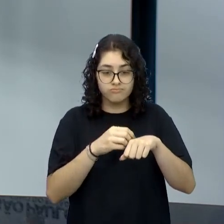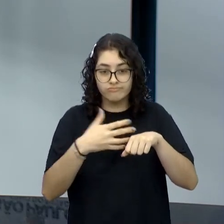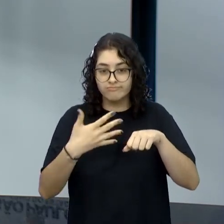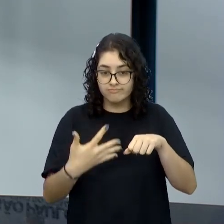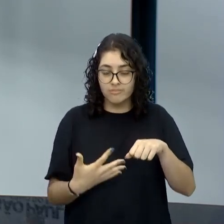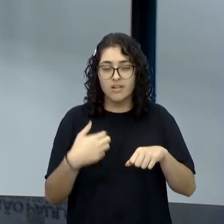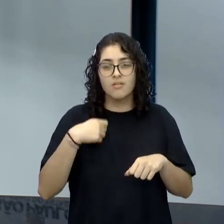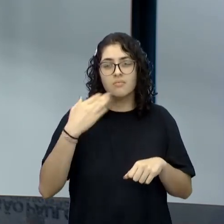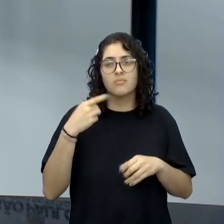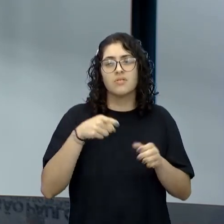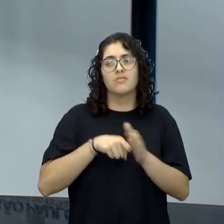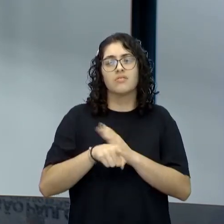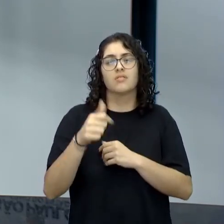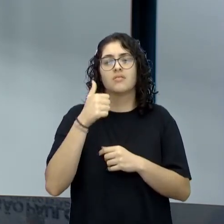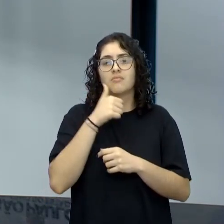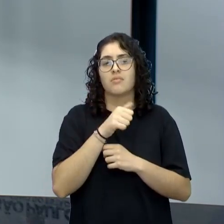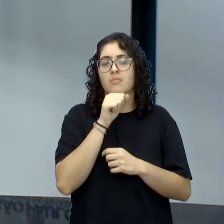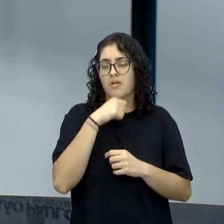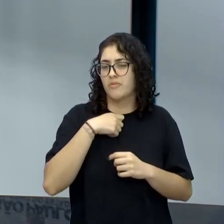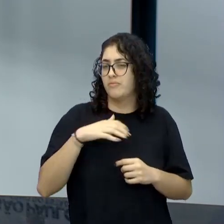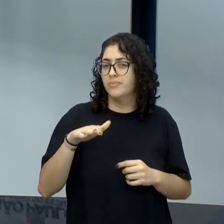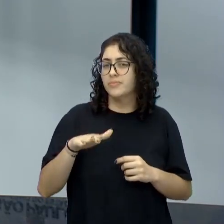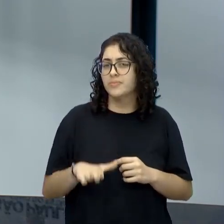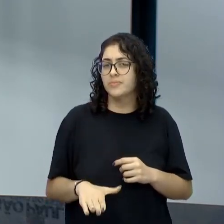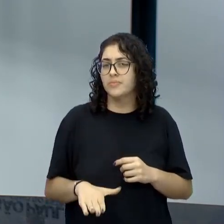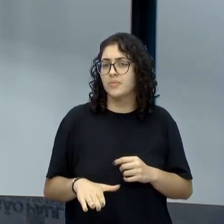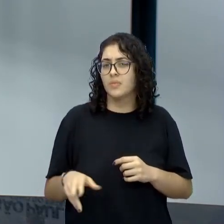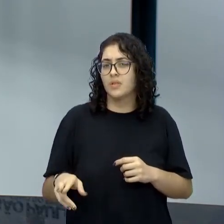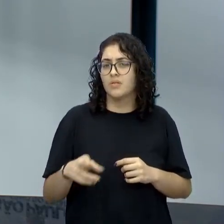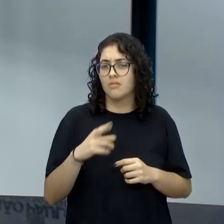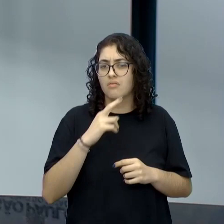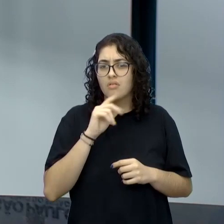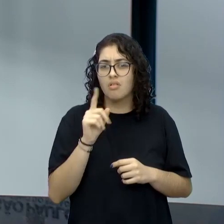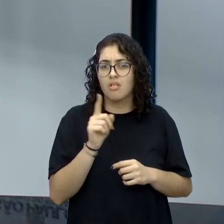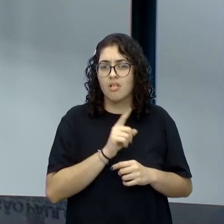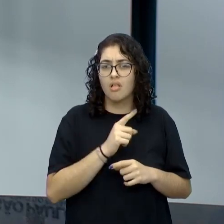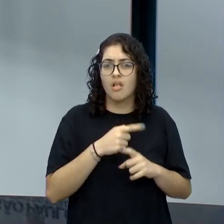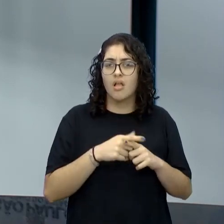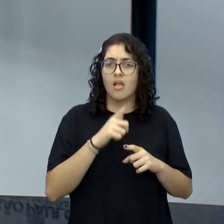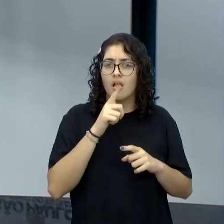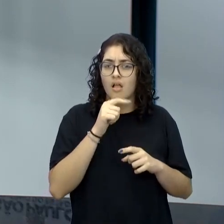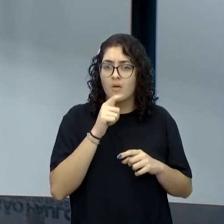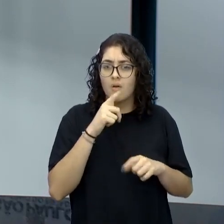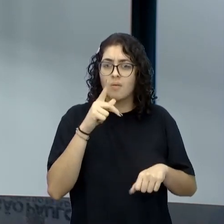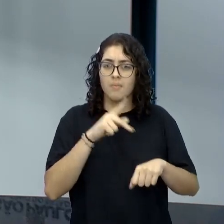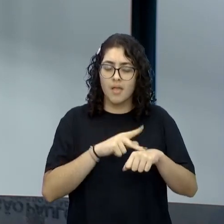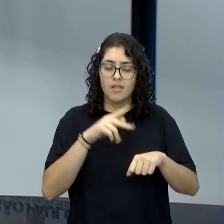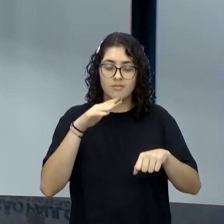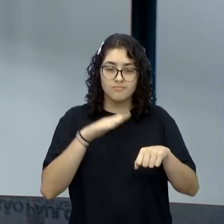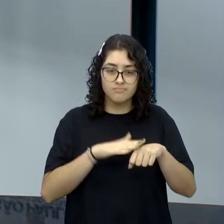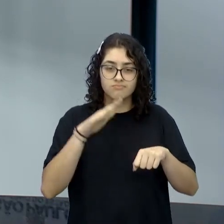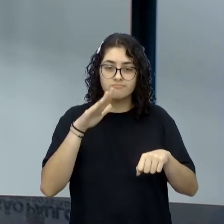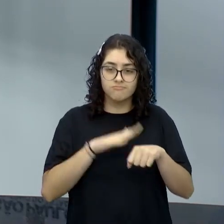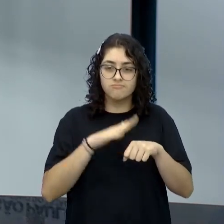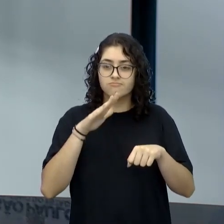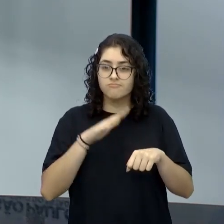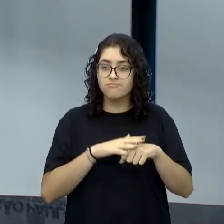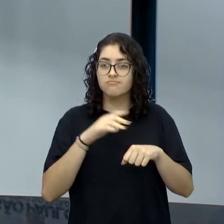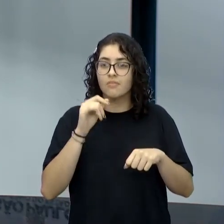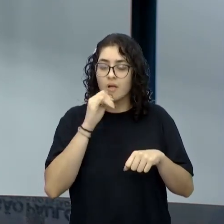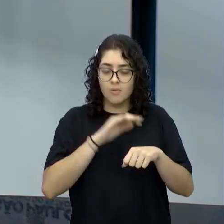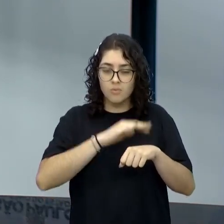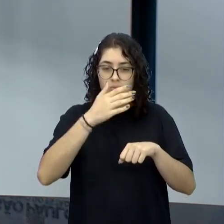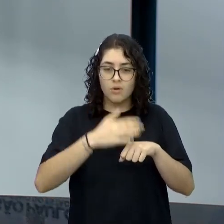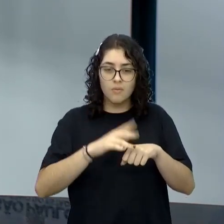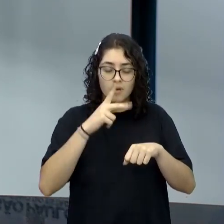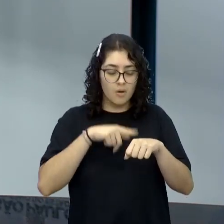eu perguntei para minha mãe, mais criança ainda, ela falou, não, é que quando a água fica batendo na pedra por muito tempo, a pedra